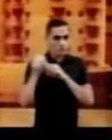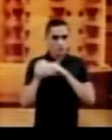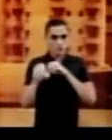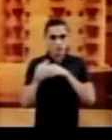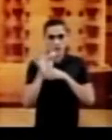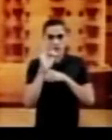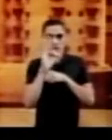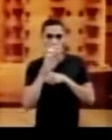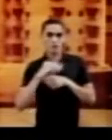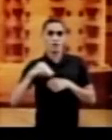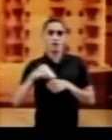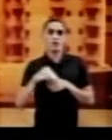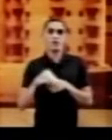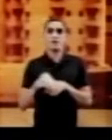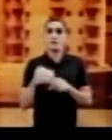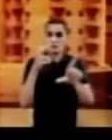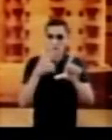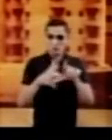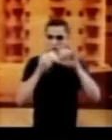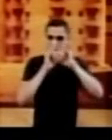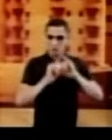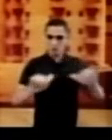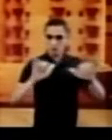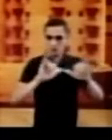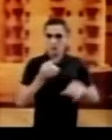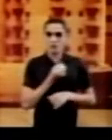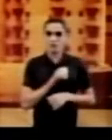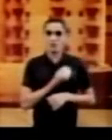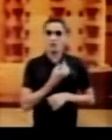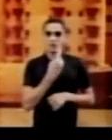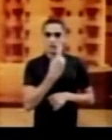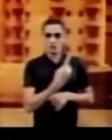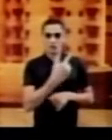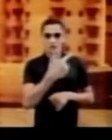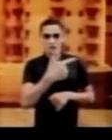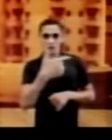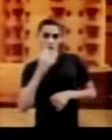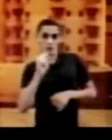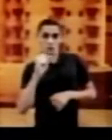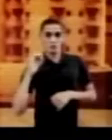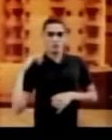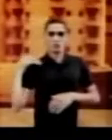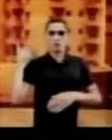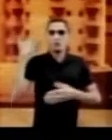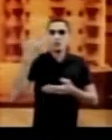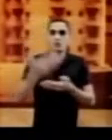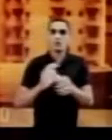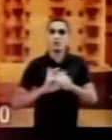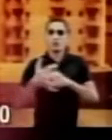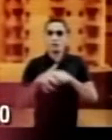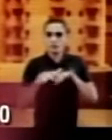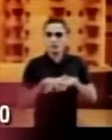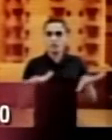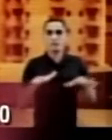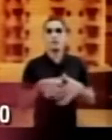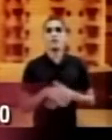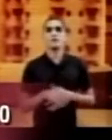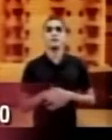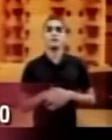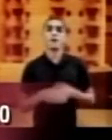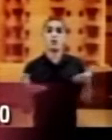Educativa FM. Essa é a nossa transmissão de número 128 desde o início da